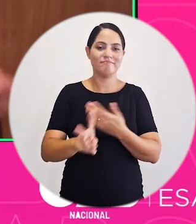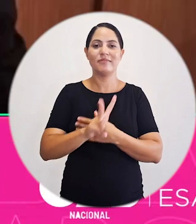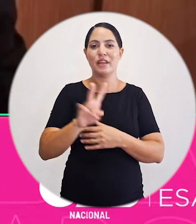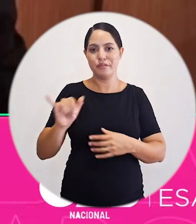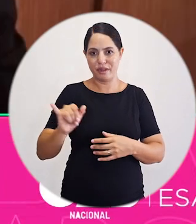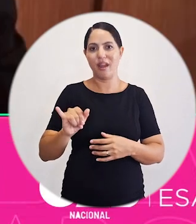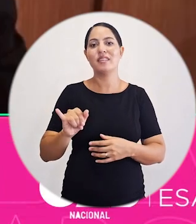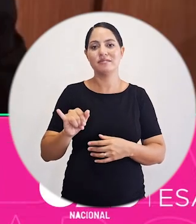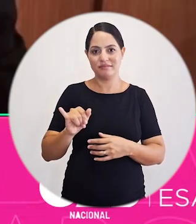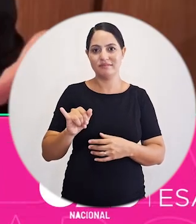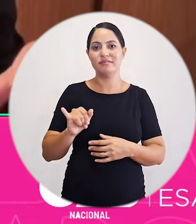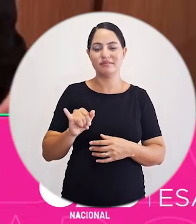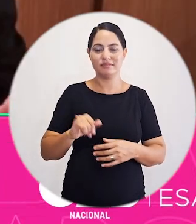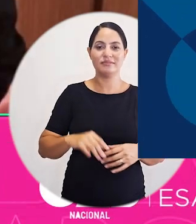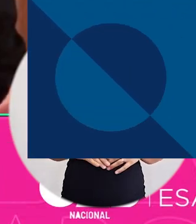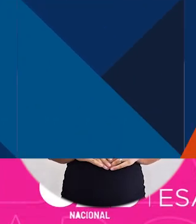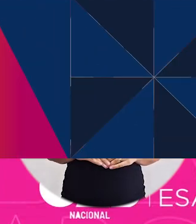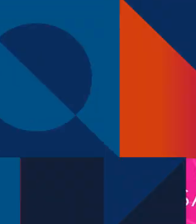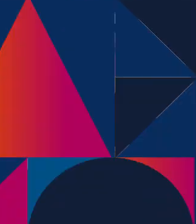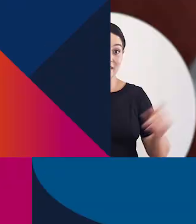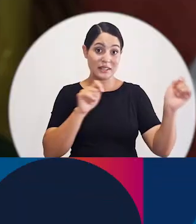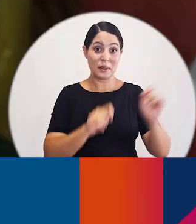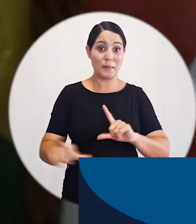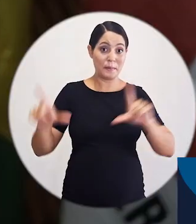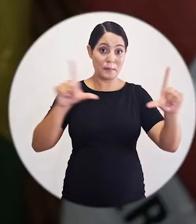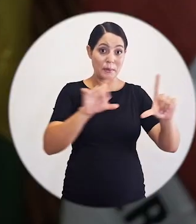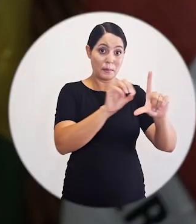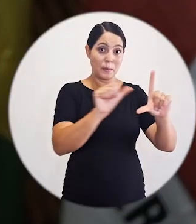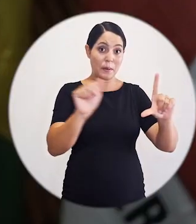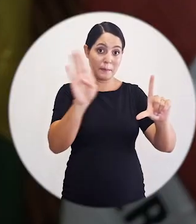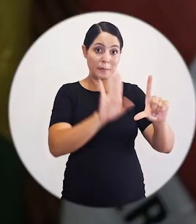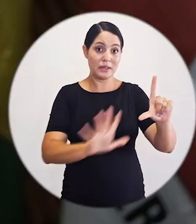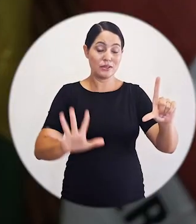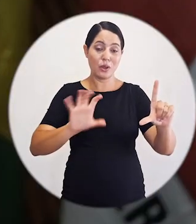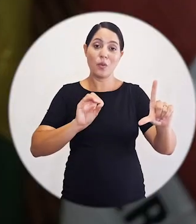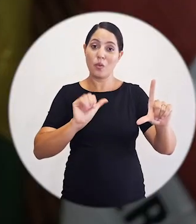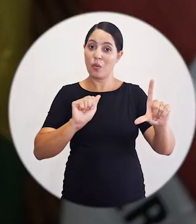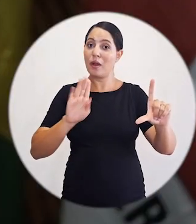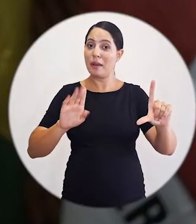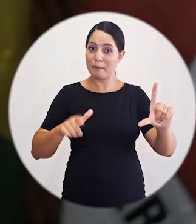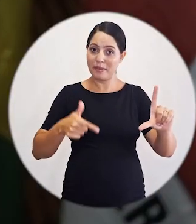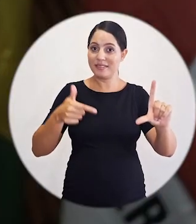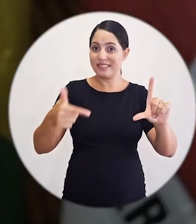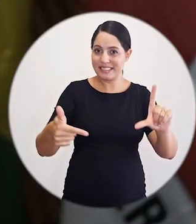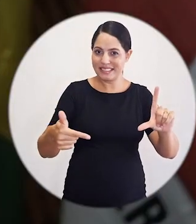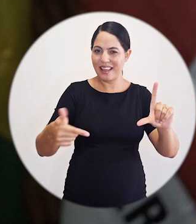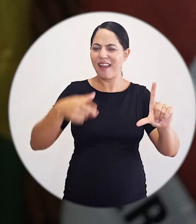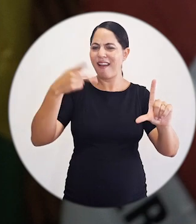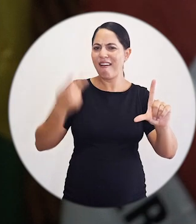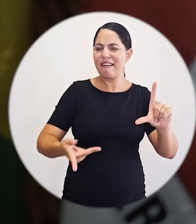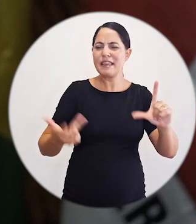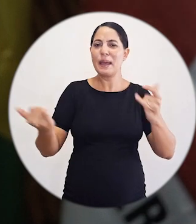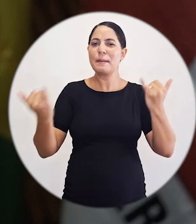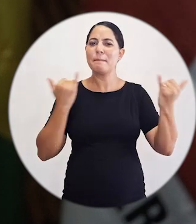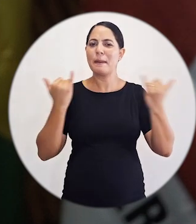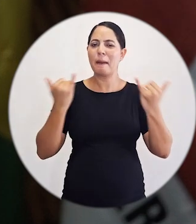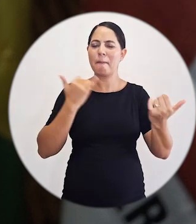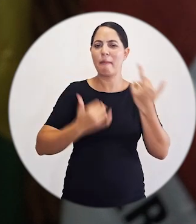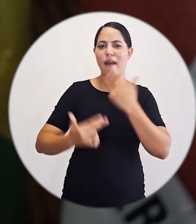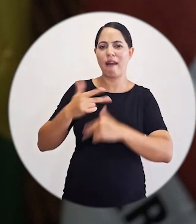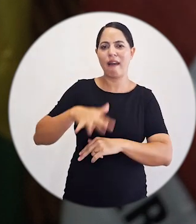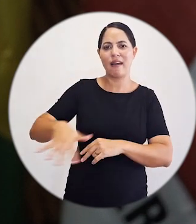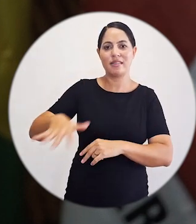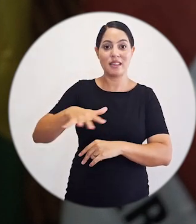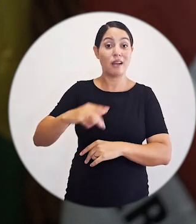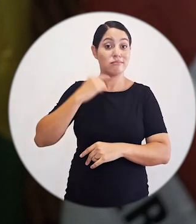vai haver essa transversalidade. Este programa é mais uma produção da Ordem dos Advogados do Brasil. Aqui você fica